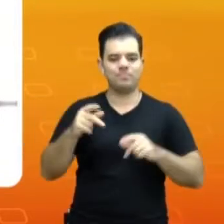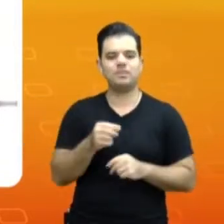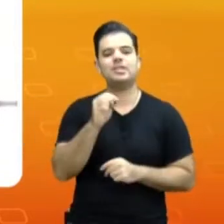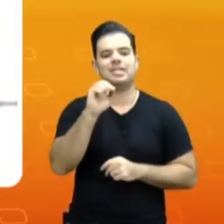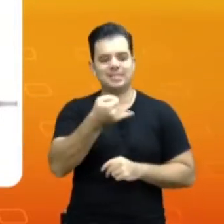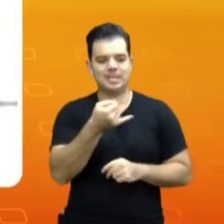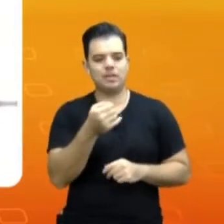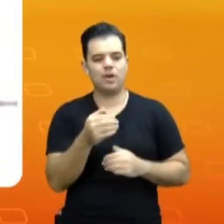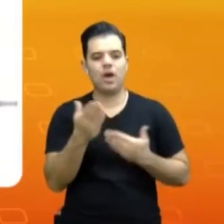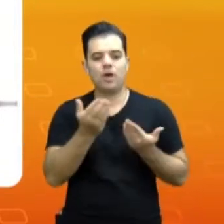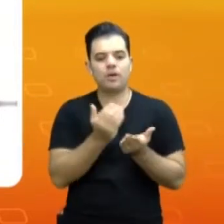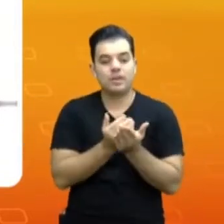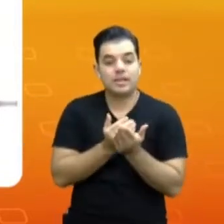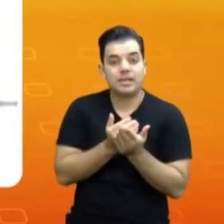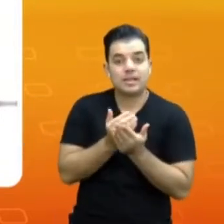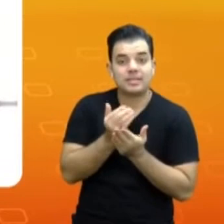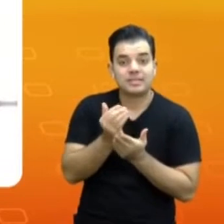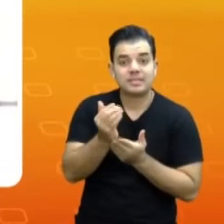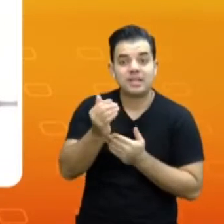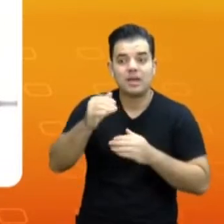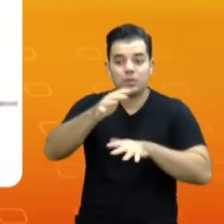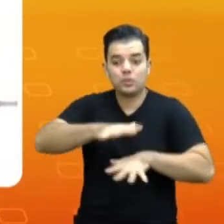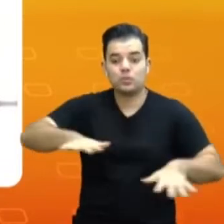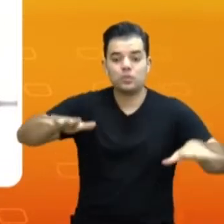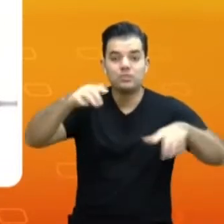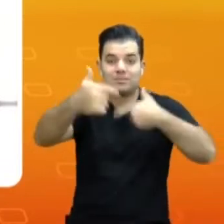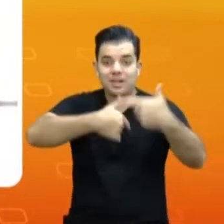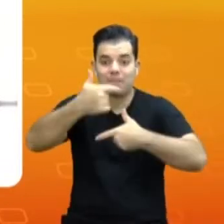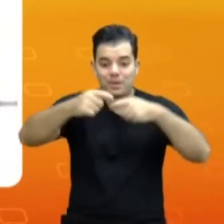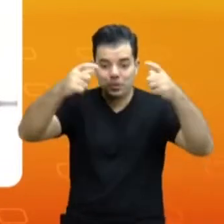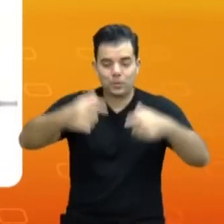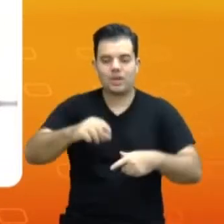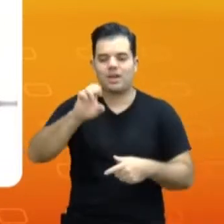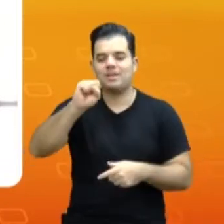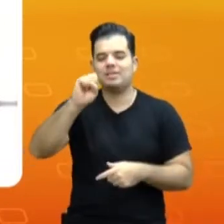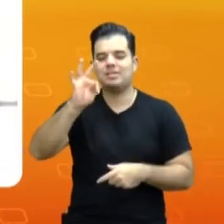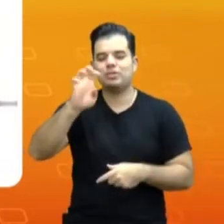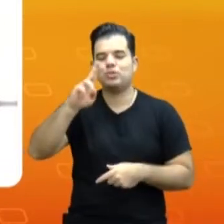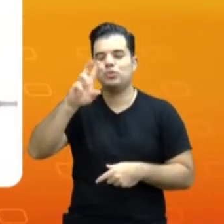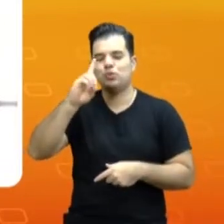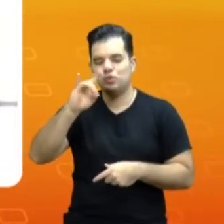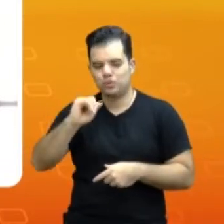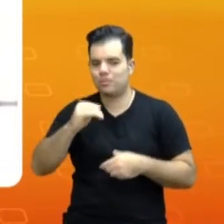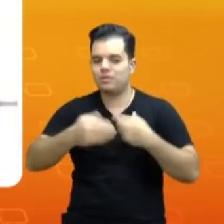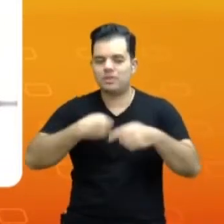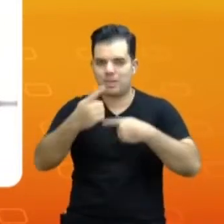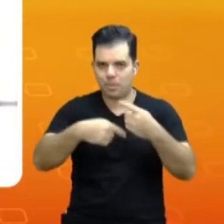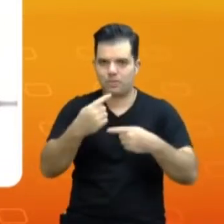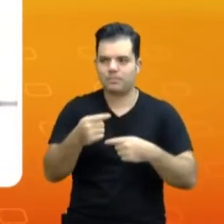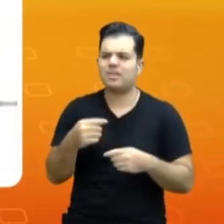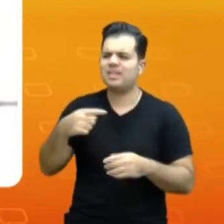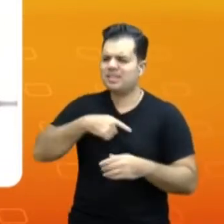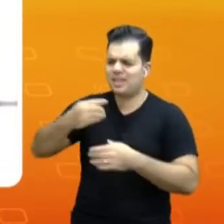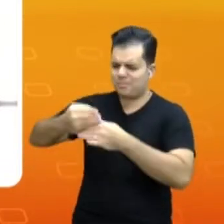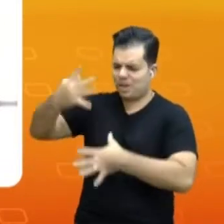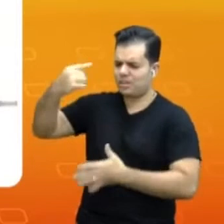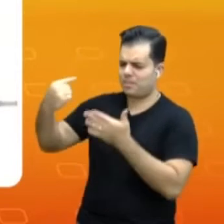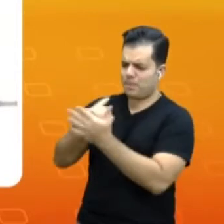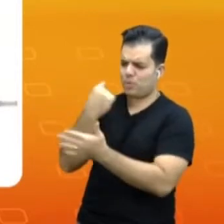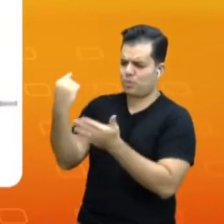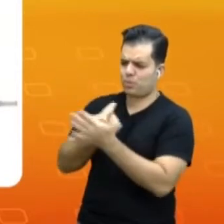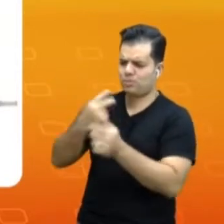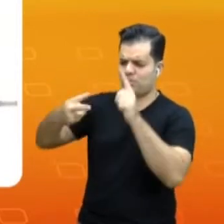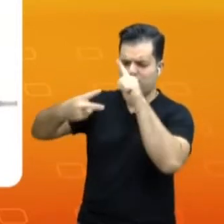Sim. Eu vou entrar no assunto do estúdio daqui um pouquinho, porque tem duas perguntas aqui e a gente já vai responder elas. Eu não sei quem vai responder, vou